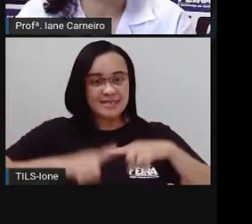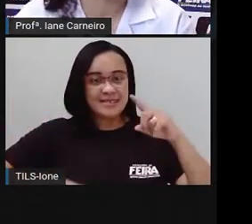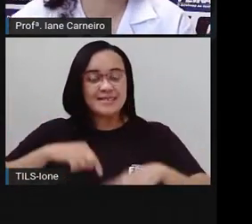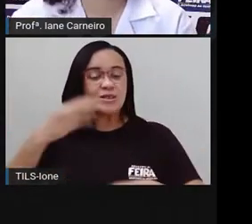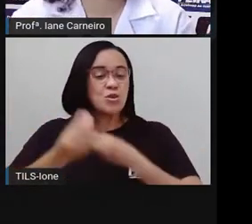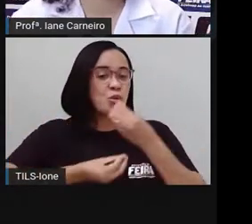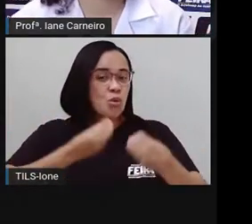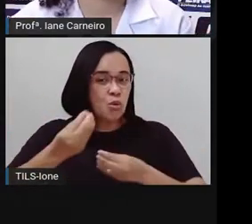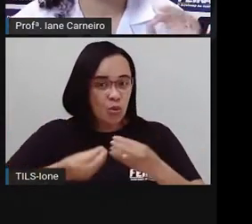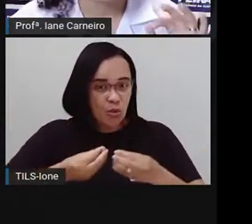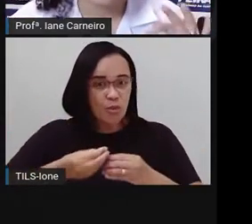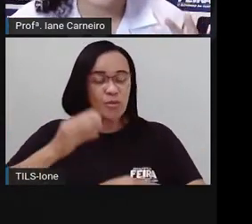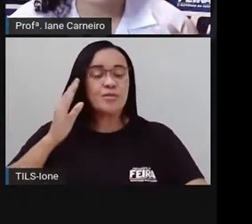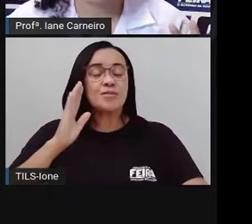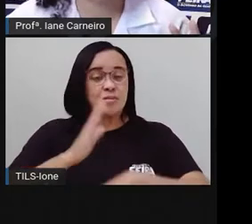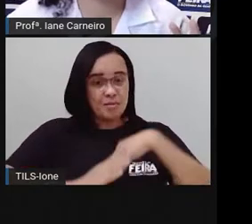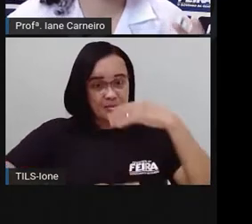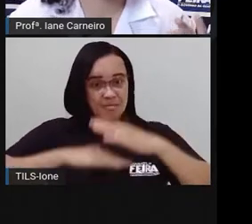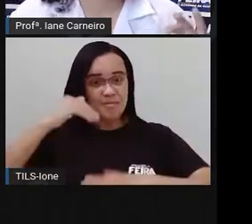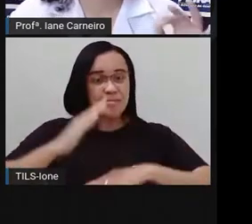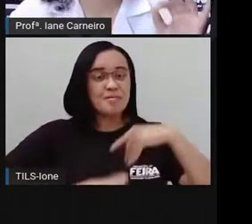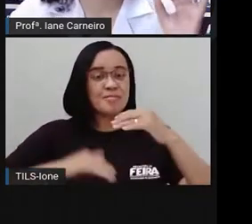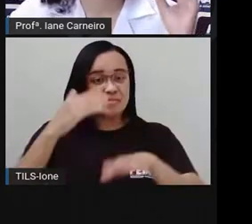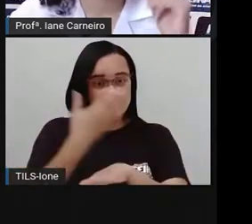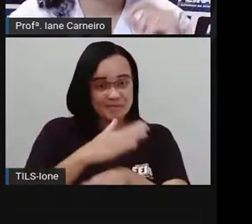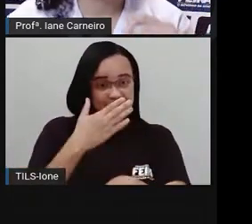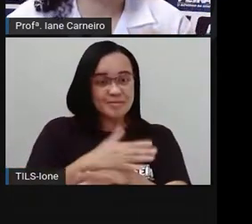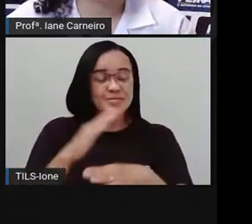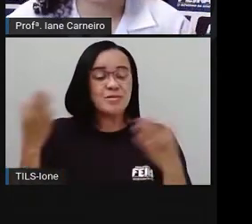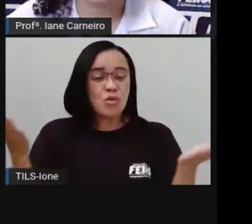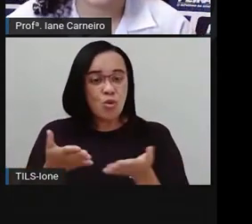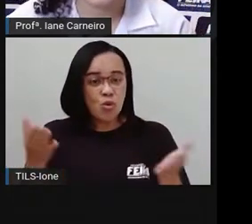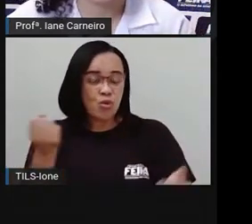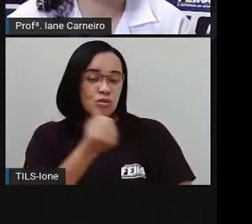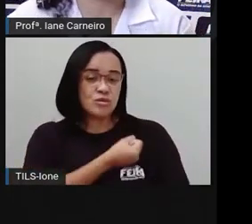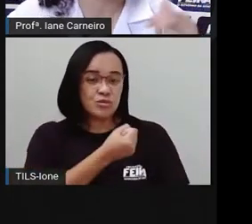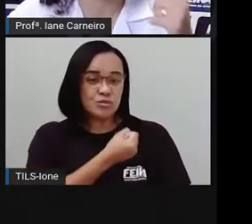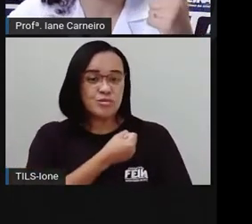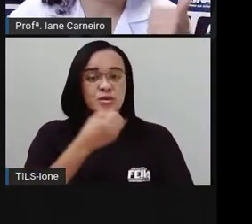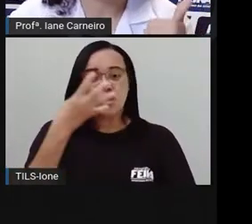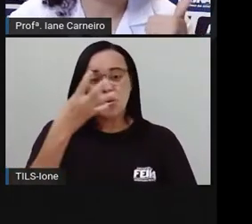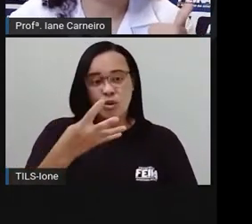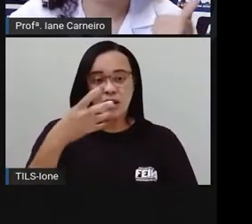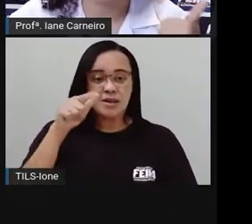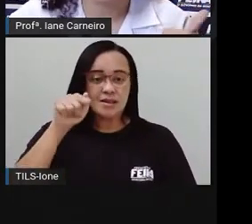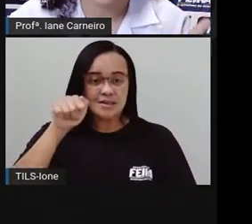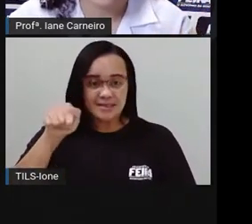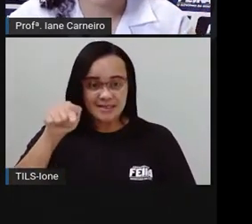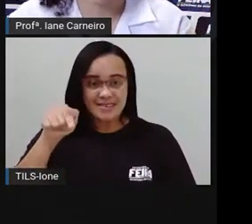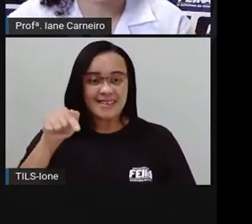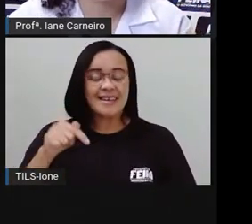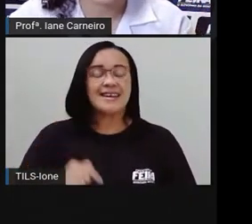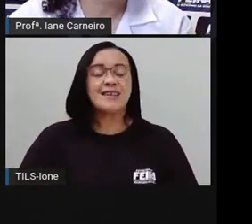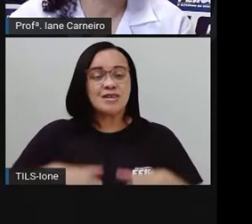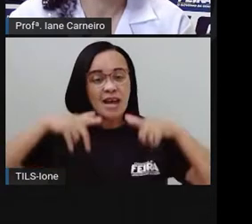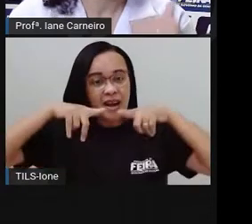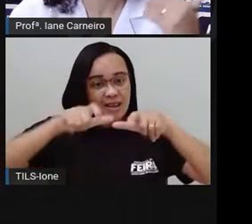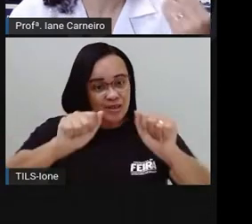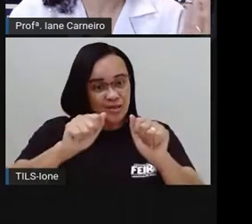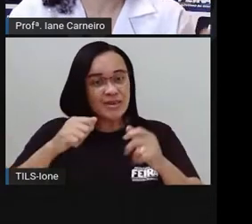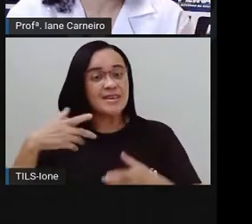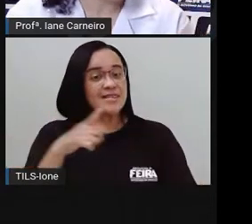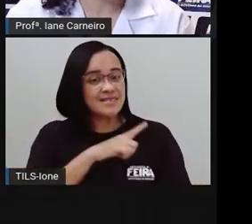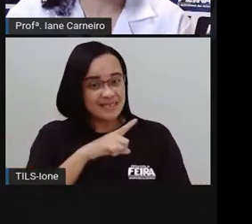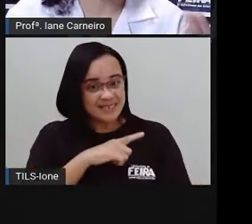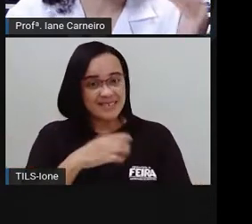legal. Pois é, a aula de hoje é a aula de número 47 e é uma aula de linguagens, tá certo? E